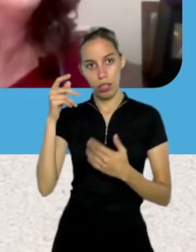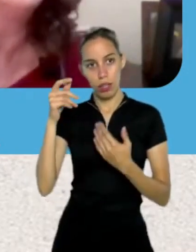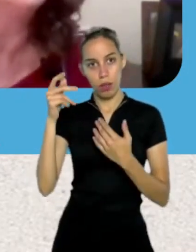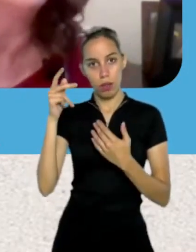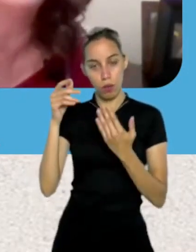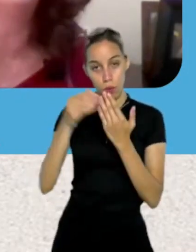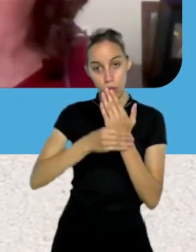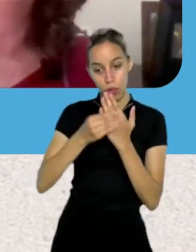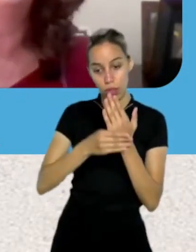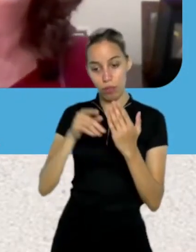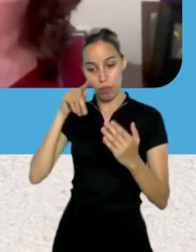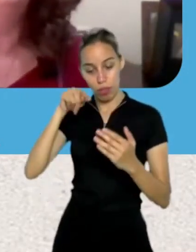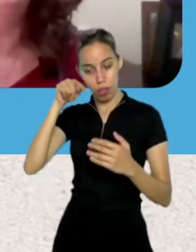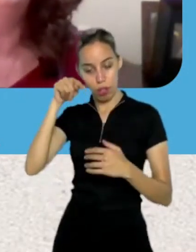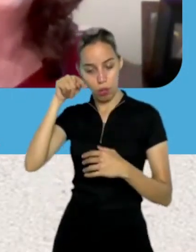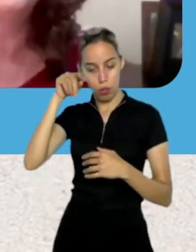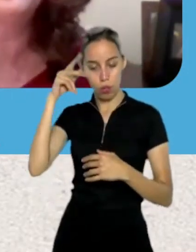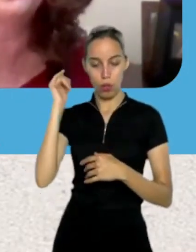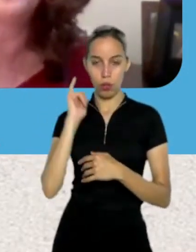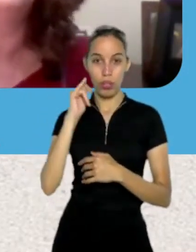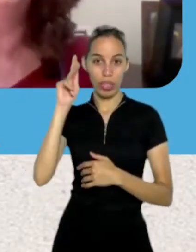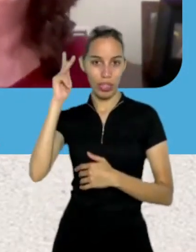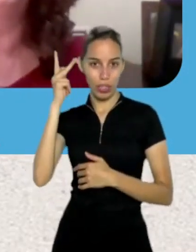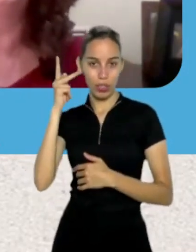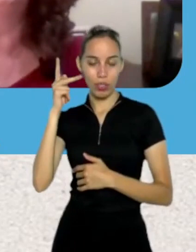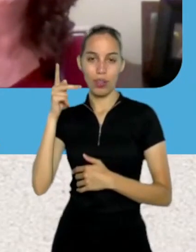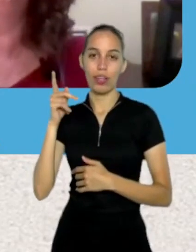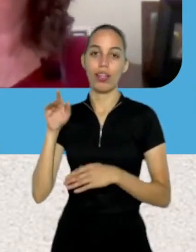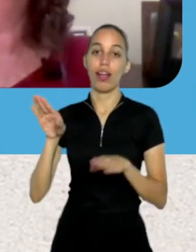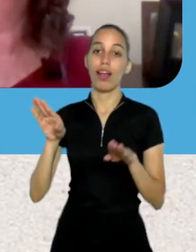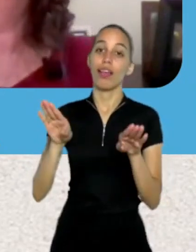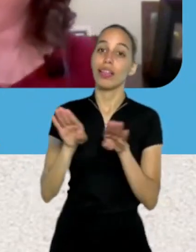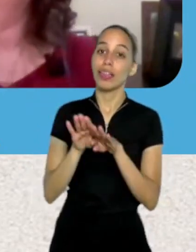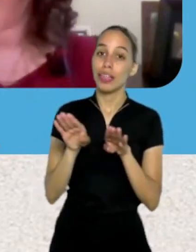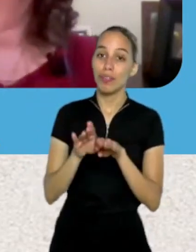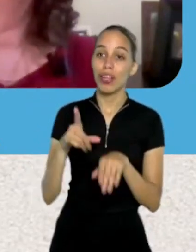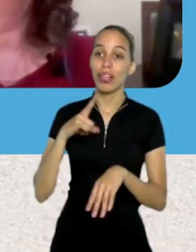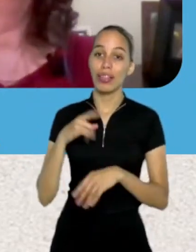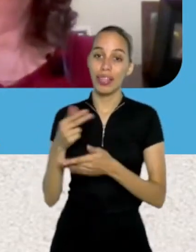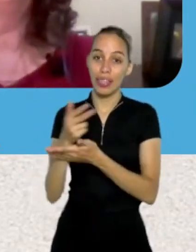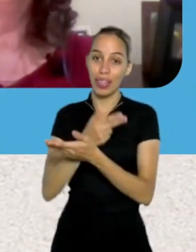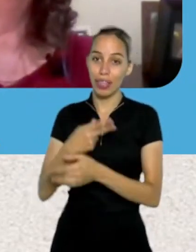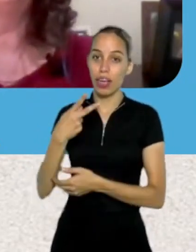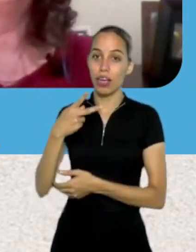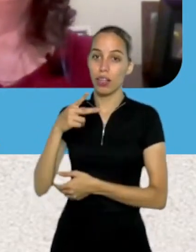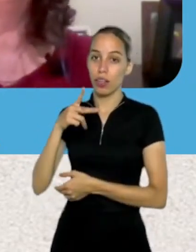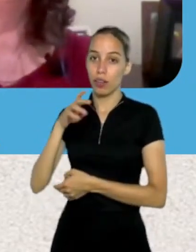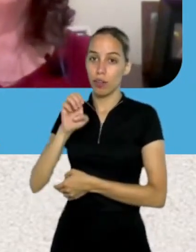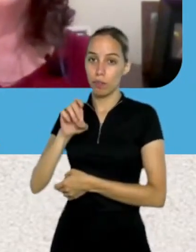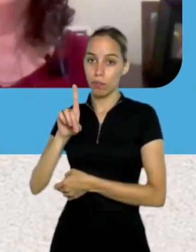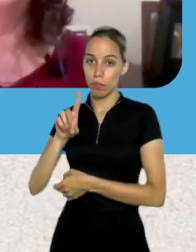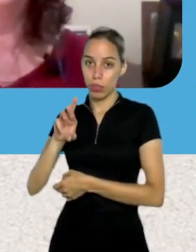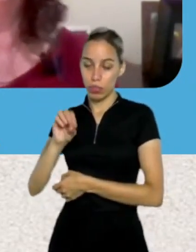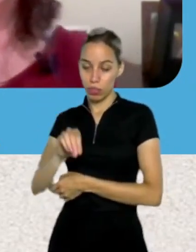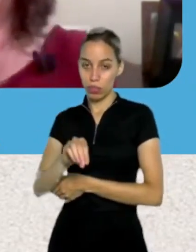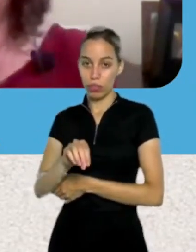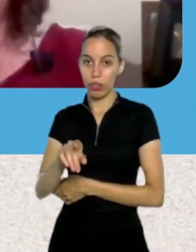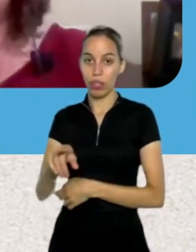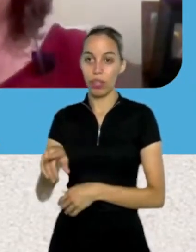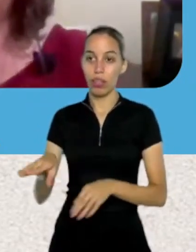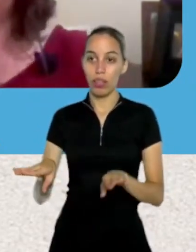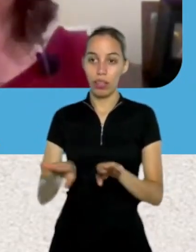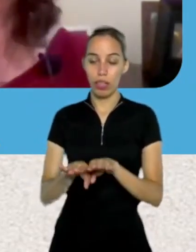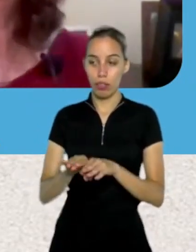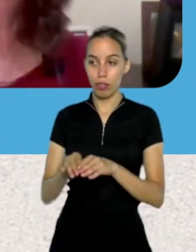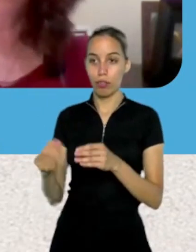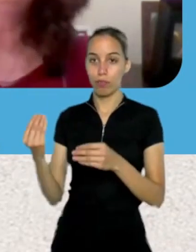Pedro Andrade também, que é o mesmo ilustrador do Poesia ao Pé do Ouvido, e está em pré-venda no site da Caravana